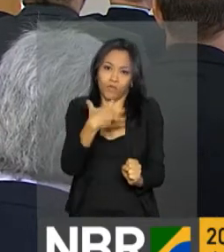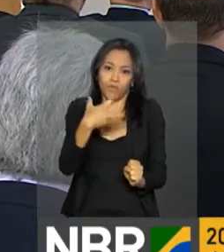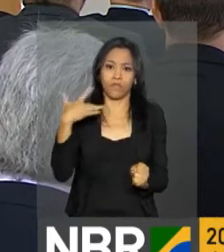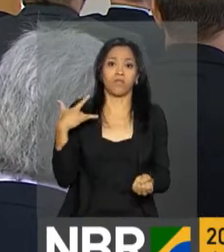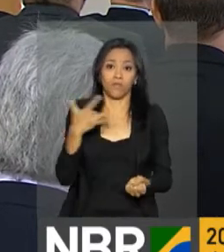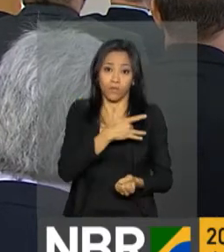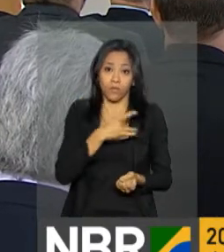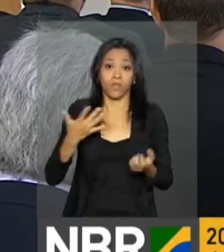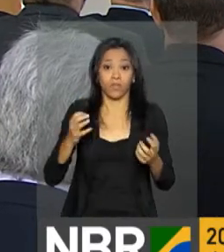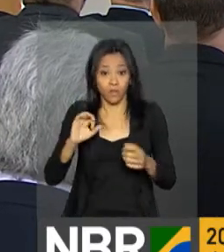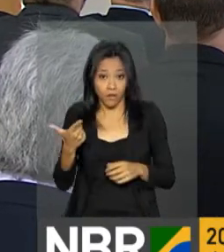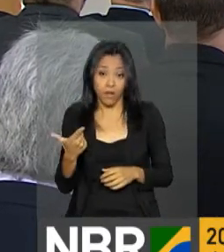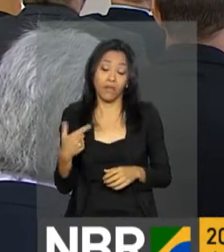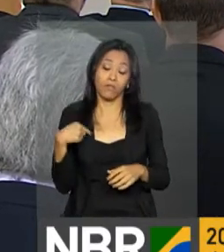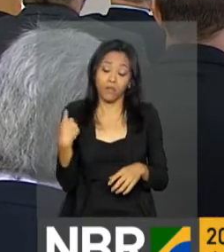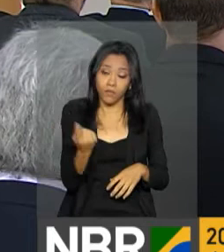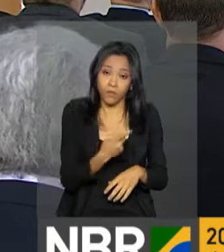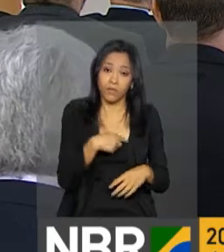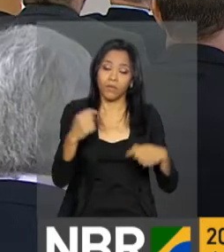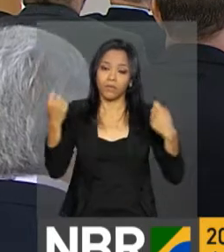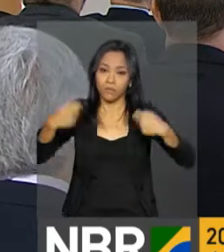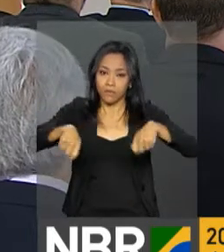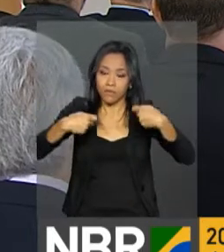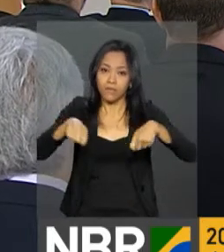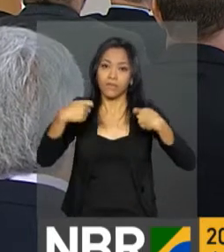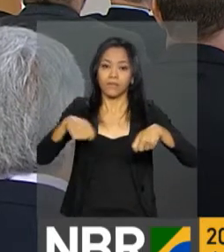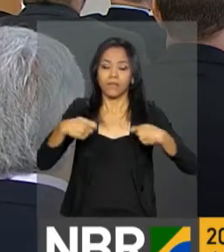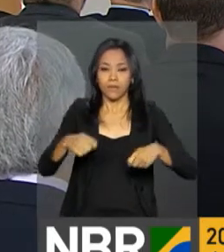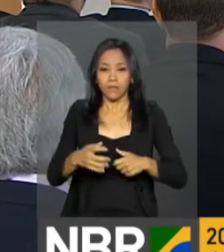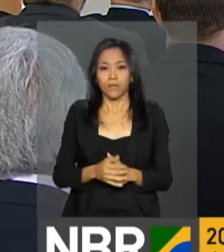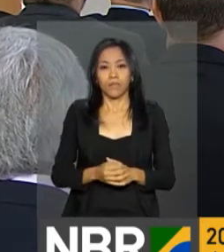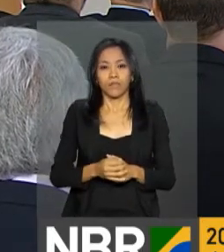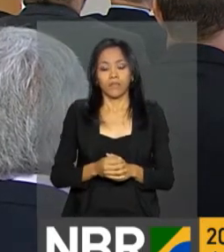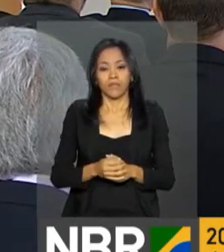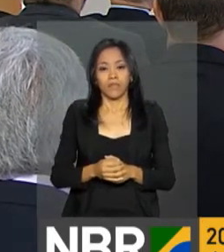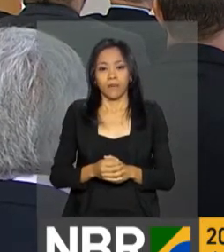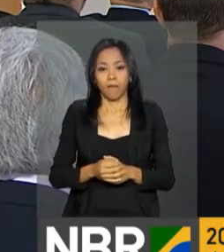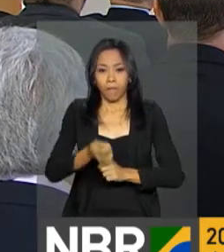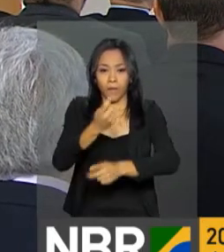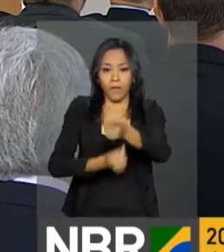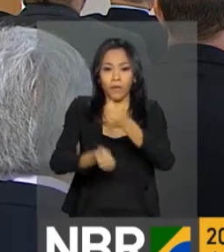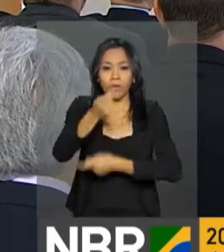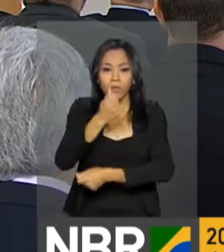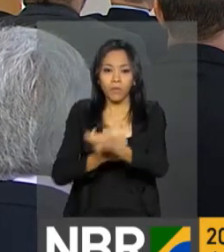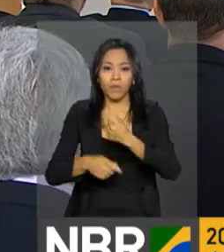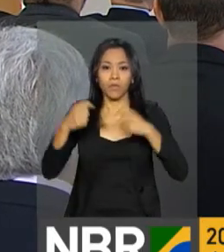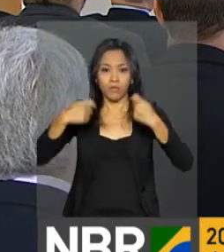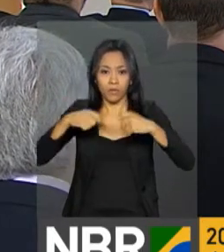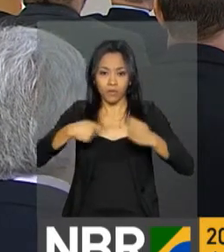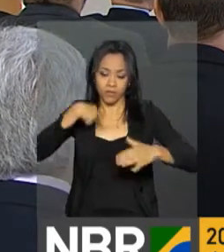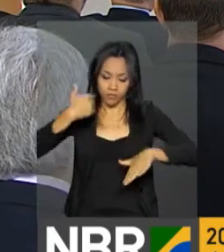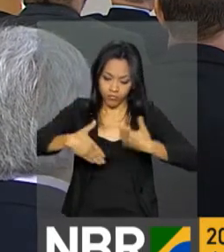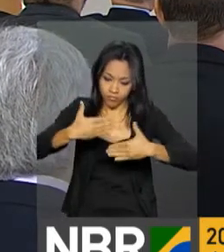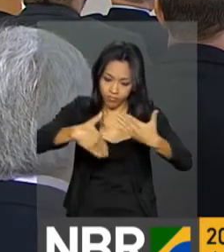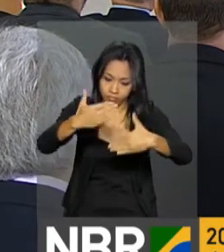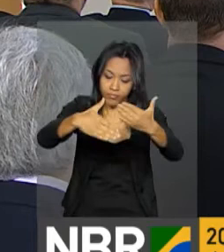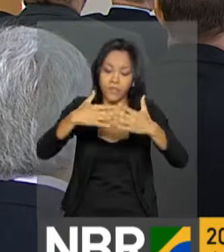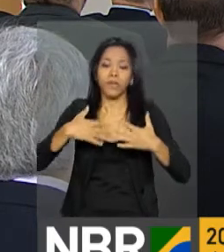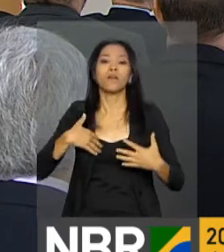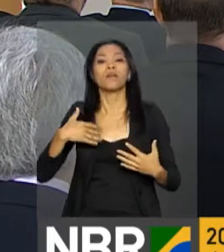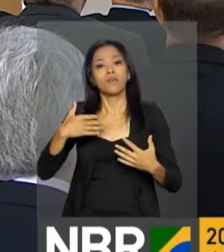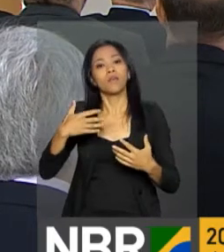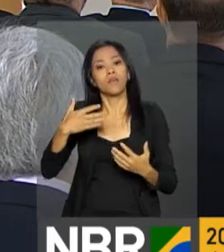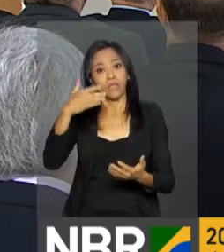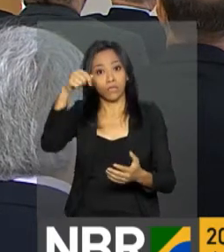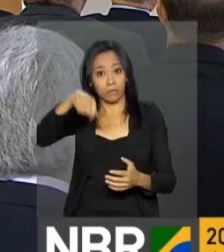ver ele ficar claro que nós precisamos a economia precisa continuar crescendo ou seja nesse mês de novembro nós